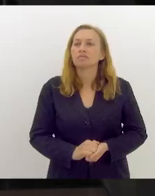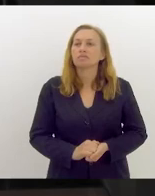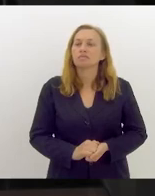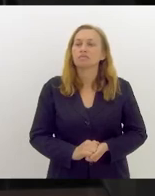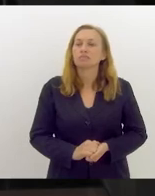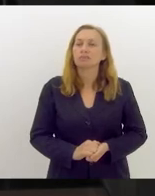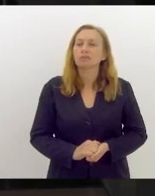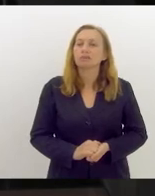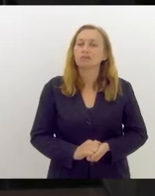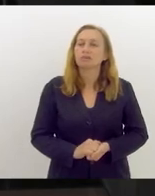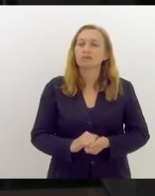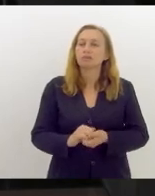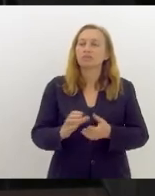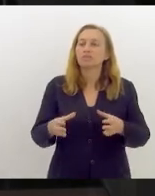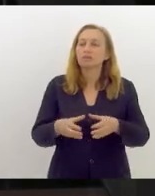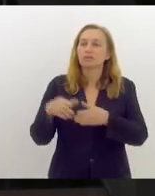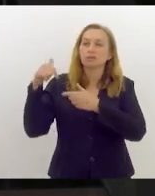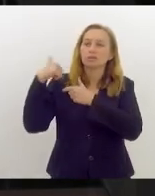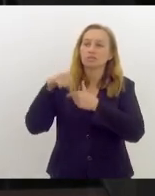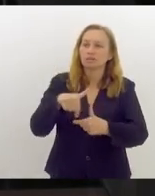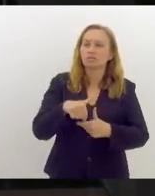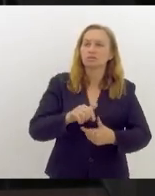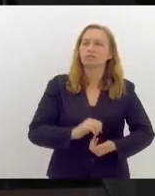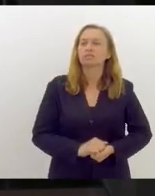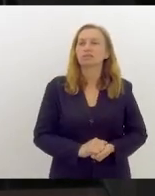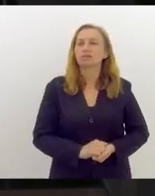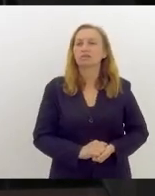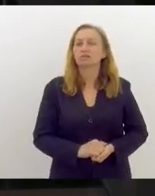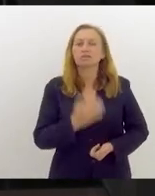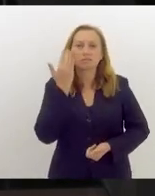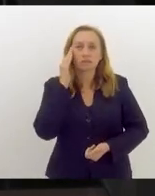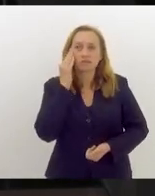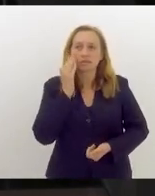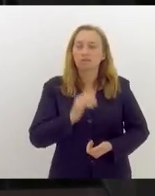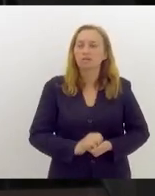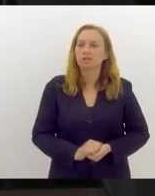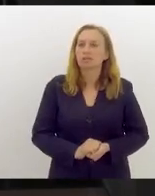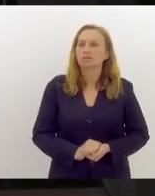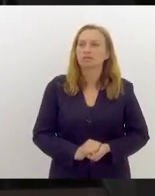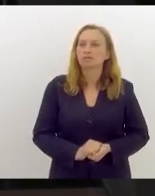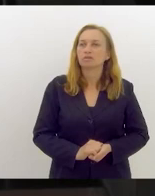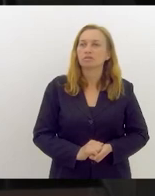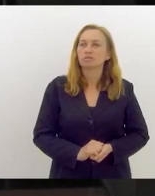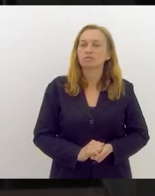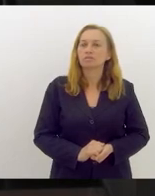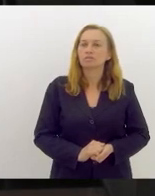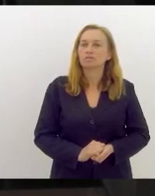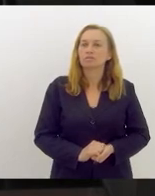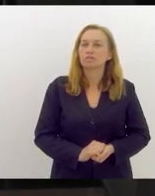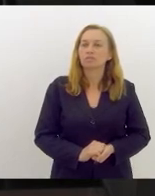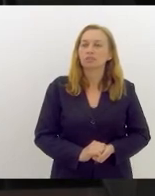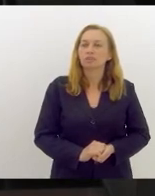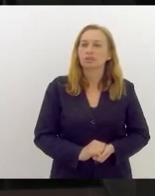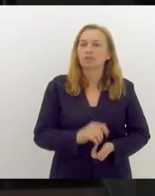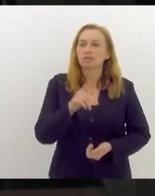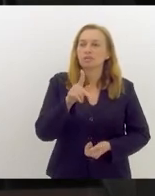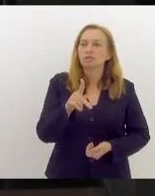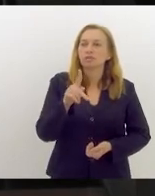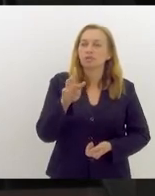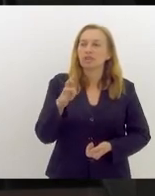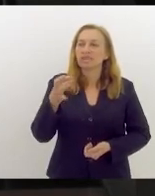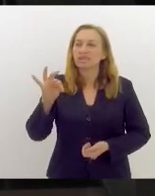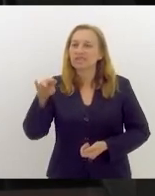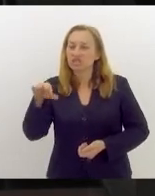os conservadores e tentar entender o que são os progressistas